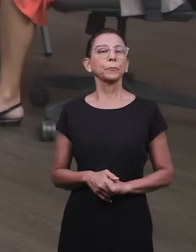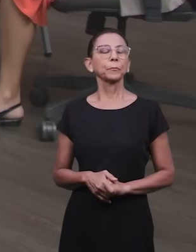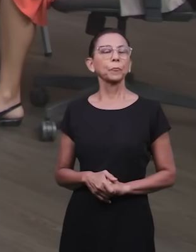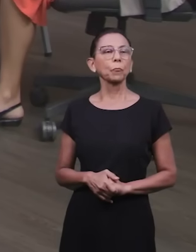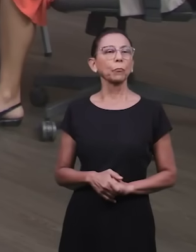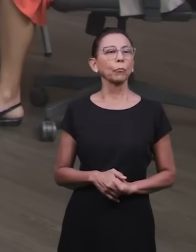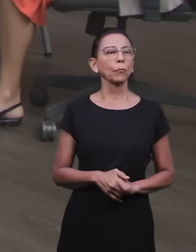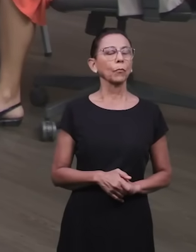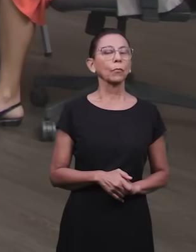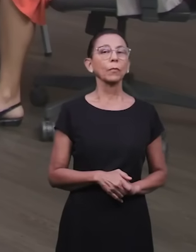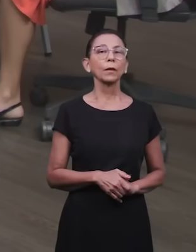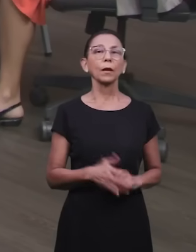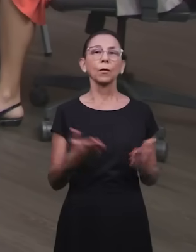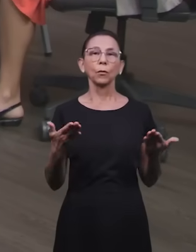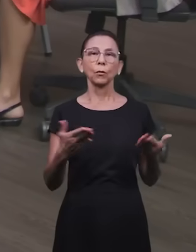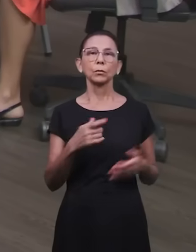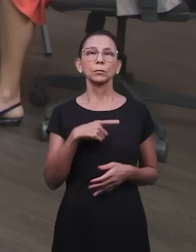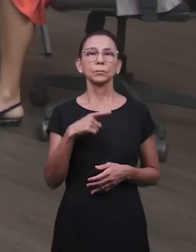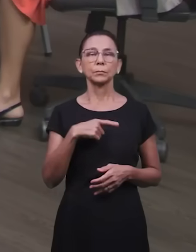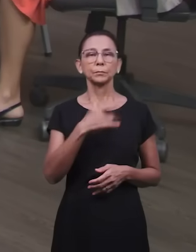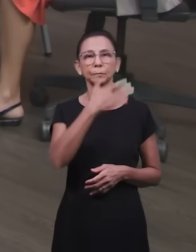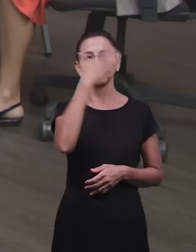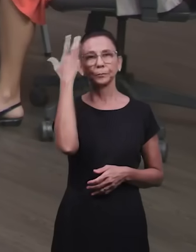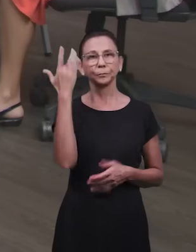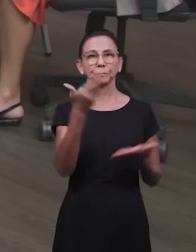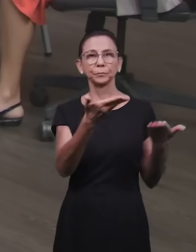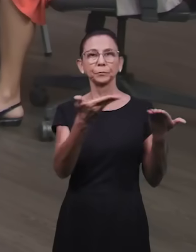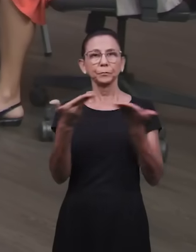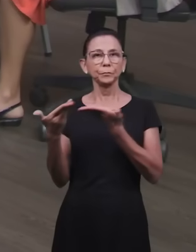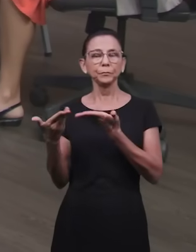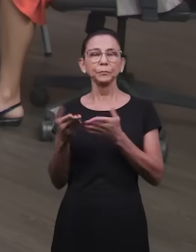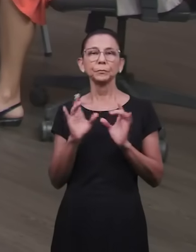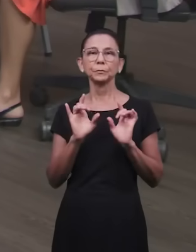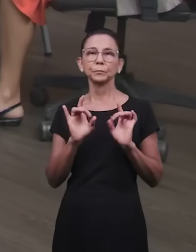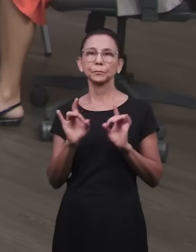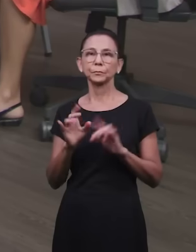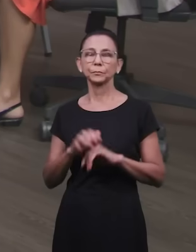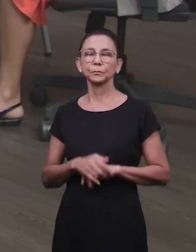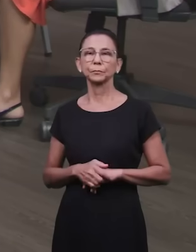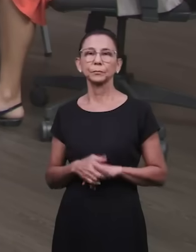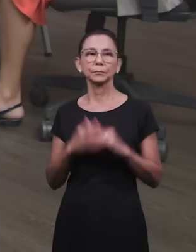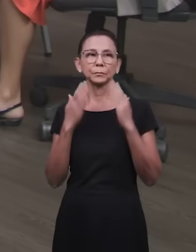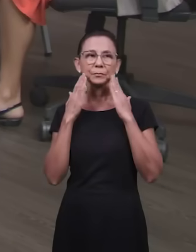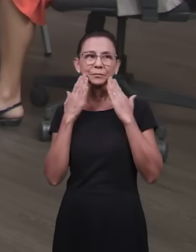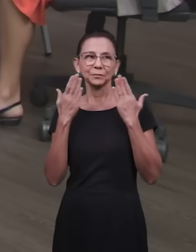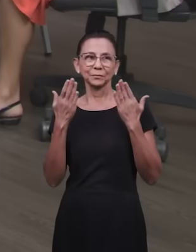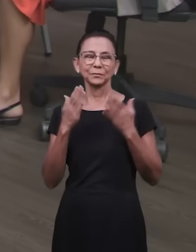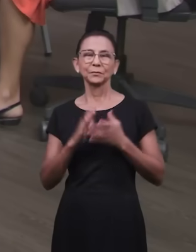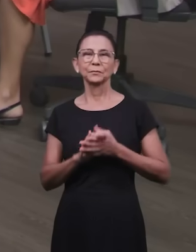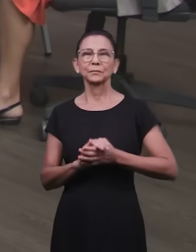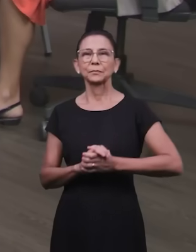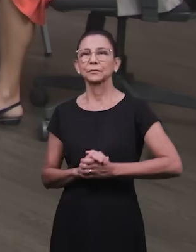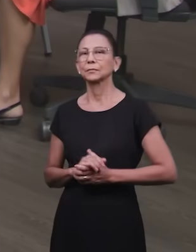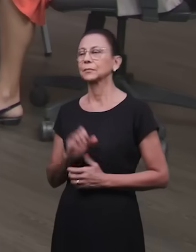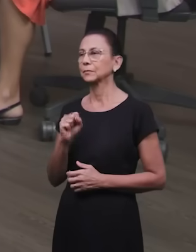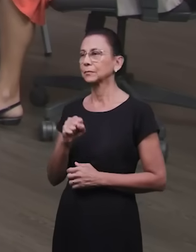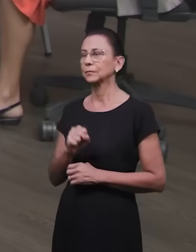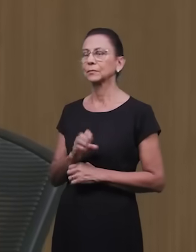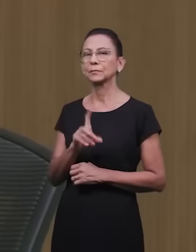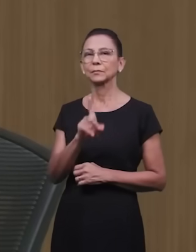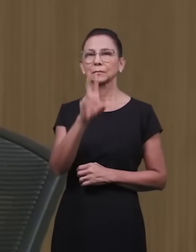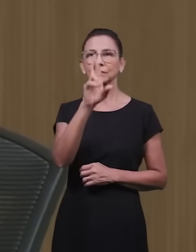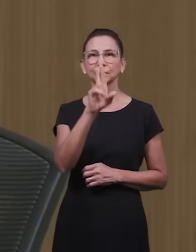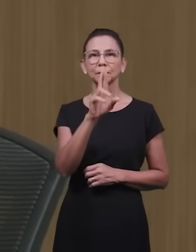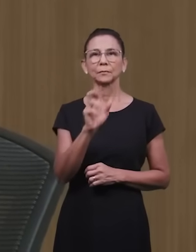Andréia, a gente tem uma convidada especial também para o programa. Eu queria que você apresentasse ela e falasse como é que ela vai intervir